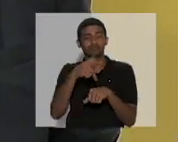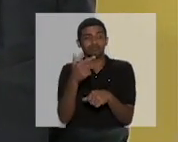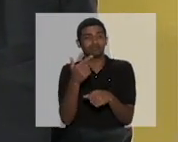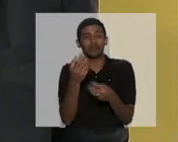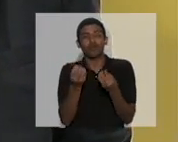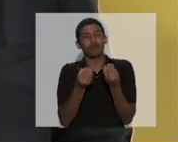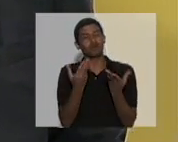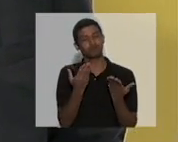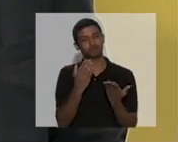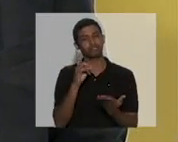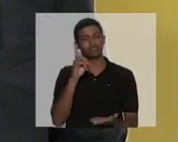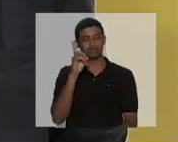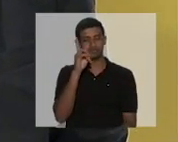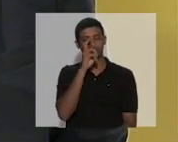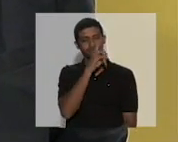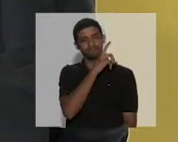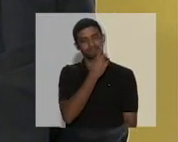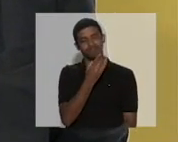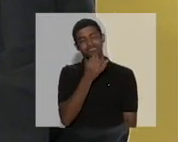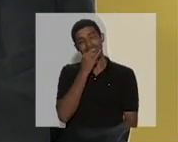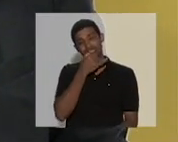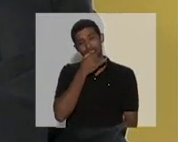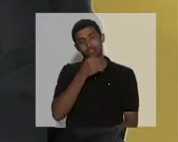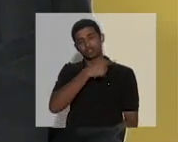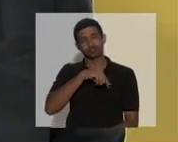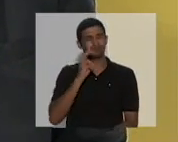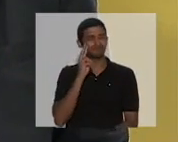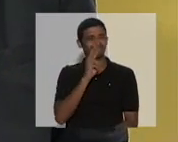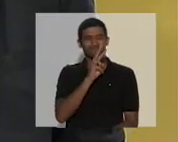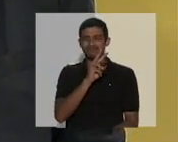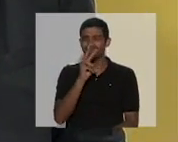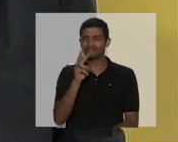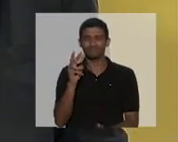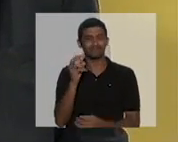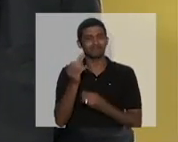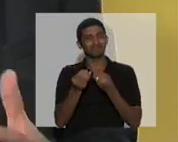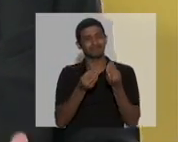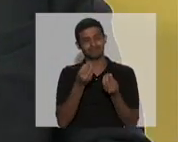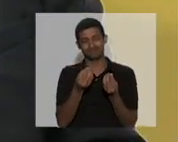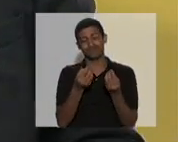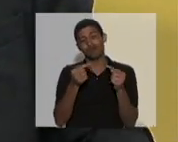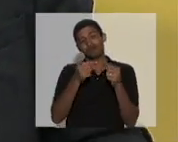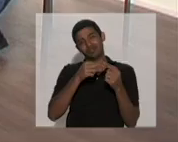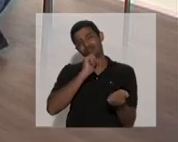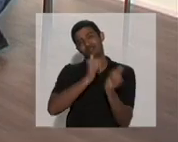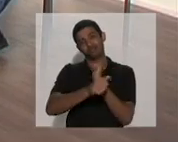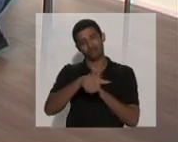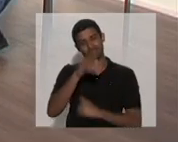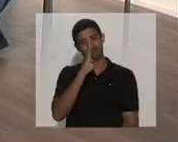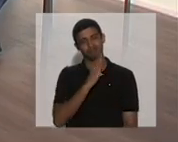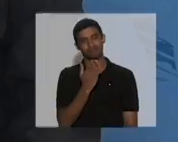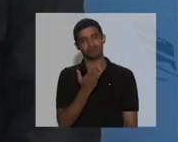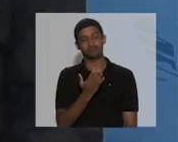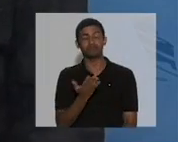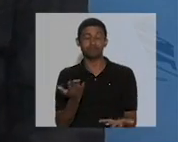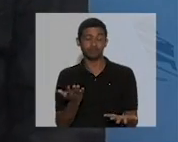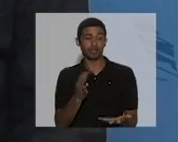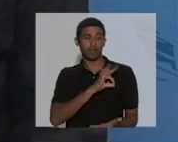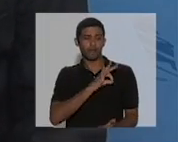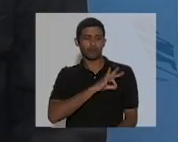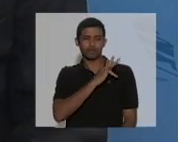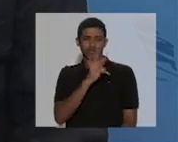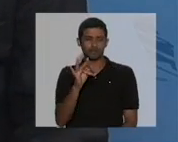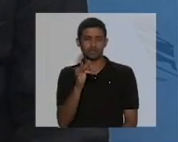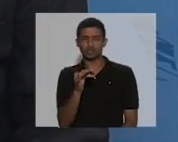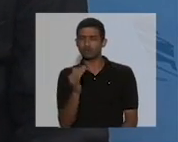é algo extremamente triste até para o esporte brasileiro. Bem, a Polícia